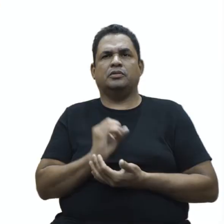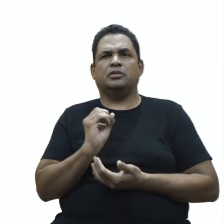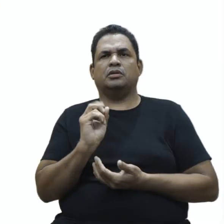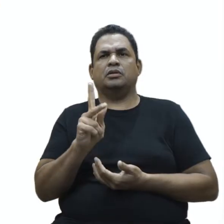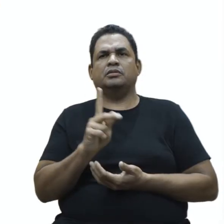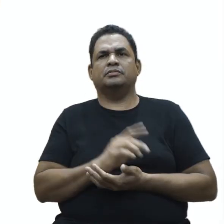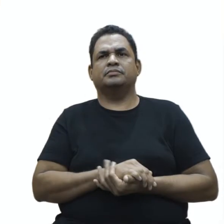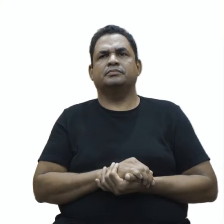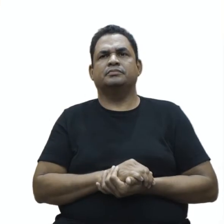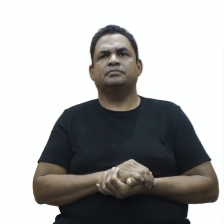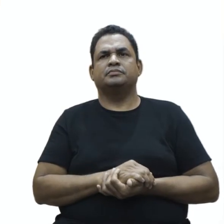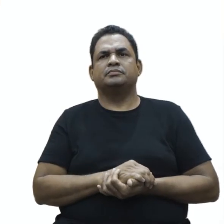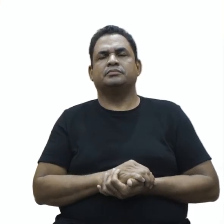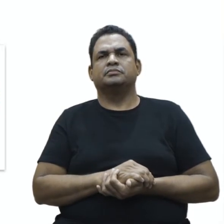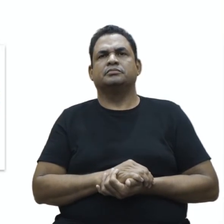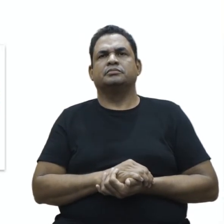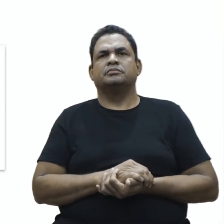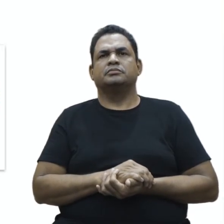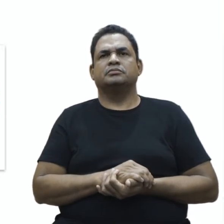Voltamos aqui para o nosso slide.